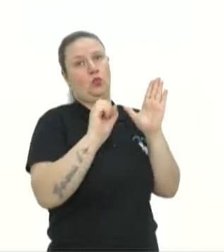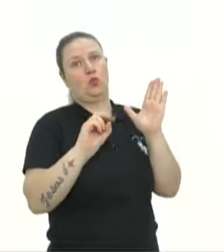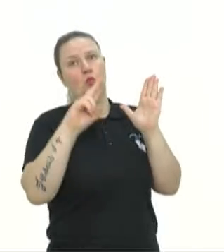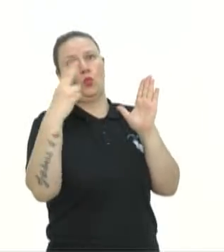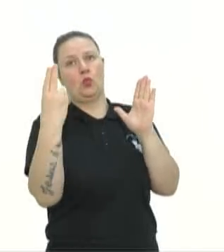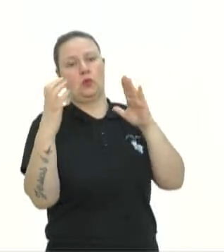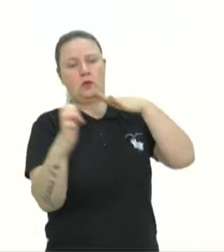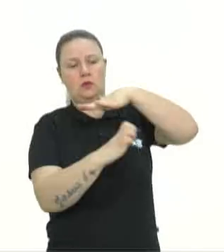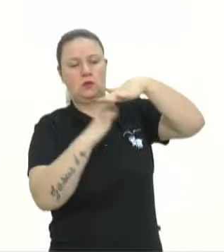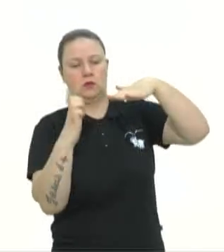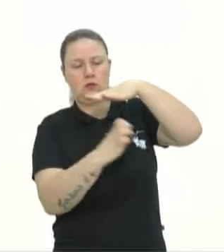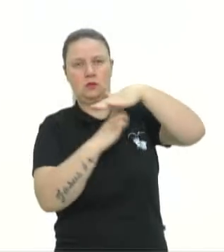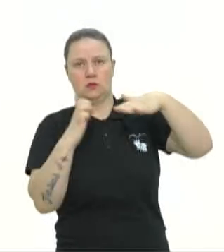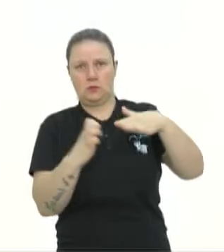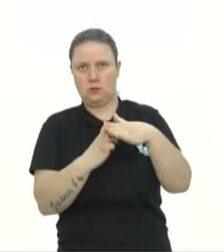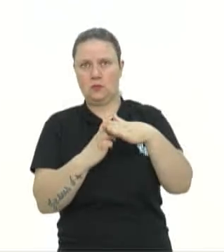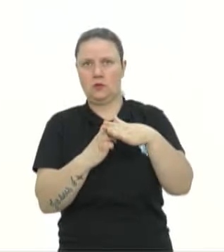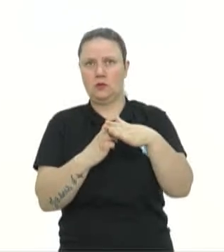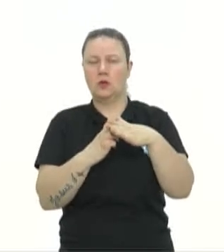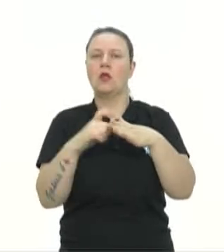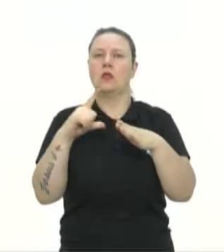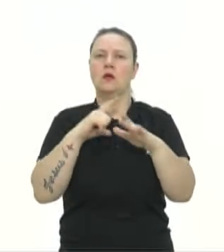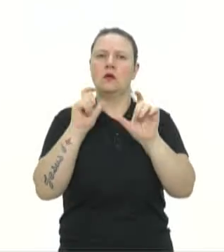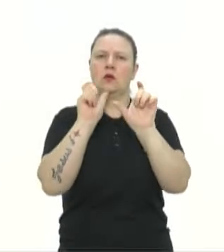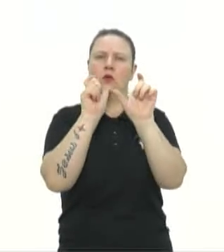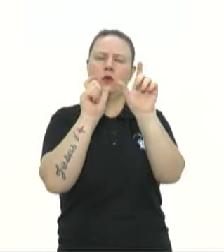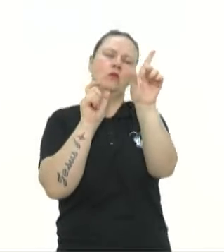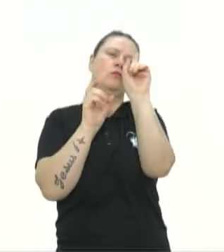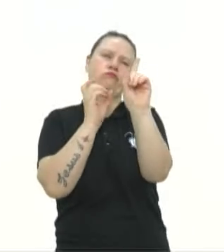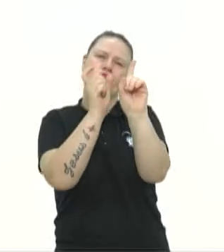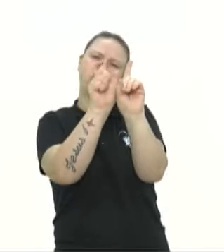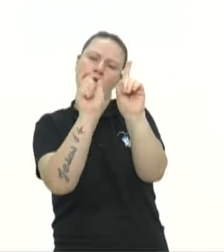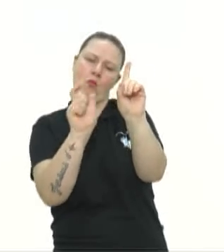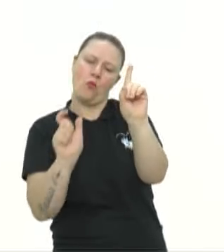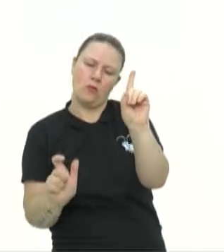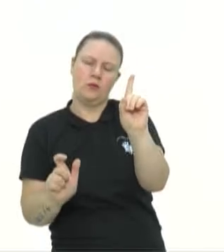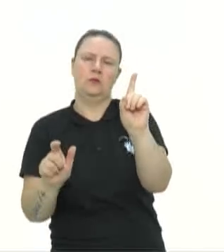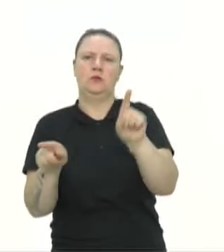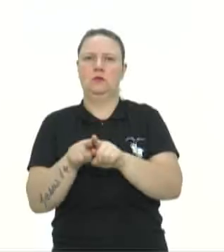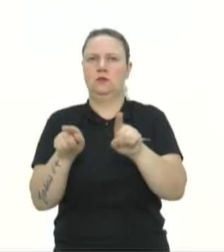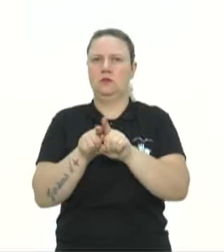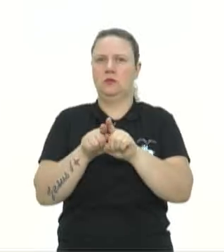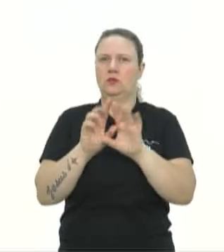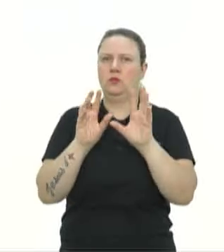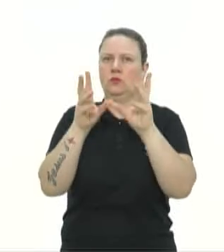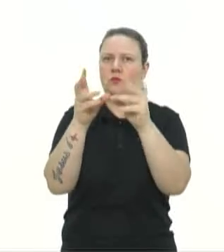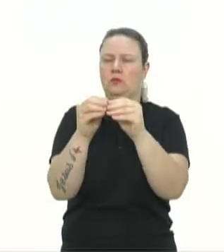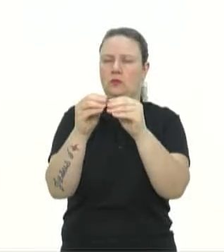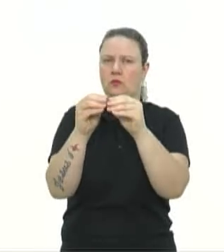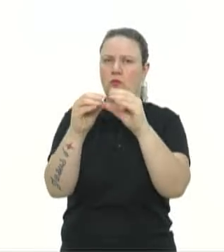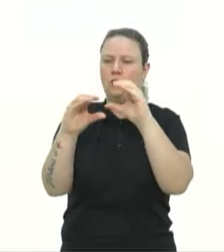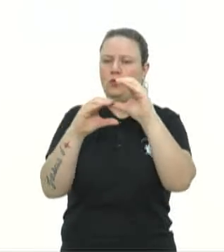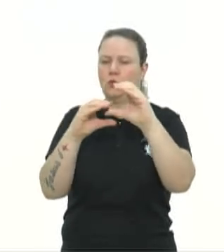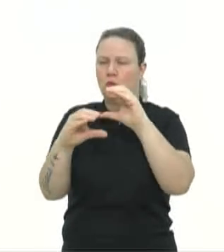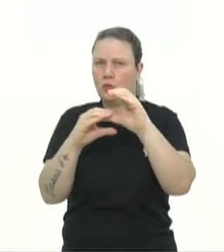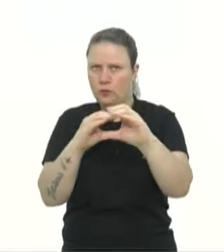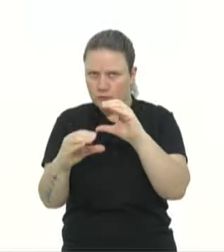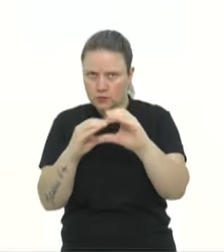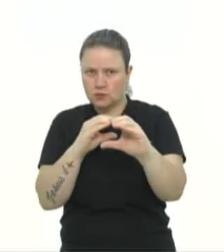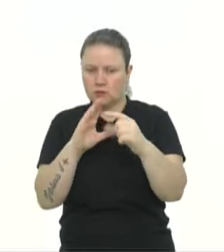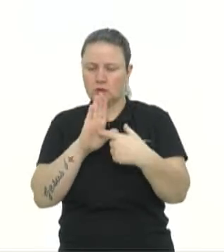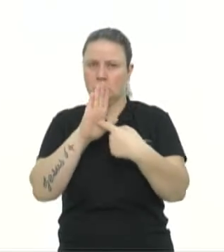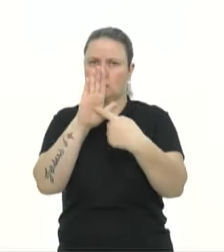o logotipo verbal, devendo constar em todas as ações de comunicação. E muitas vezes é